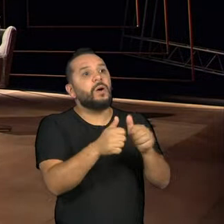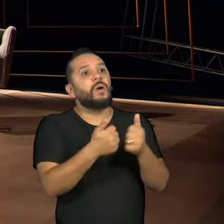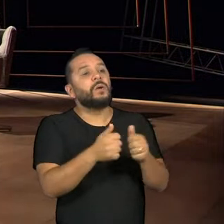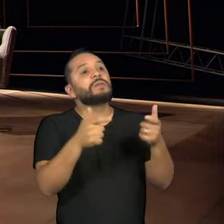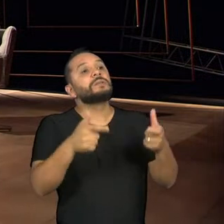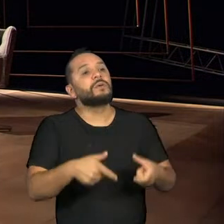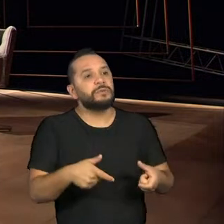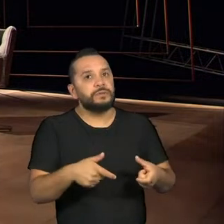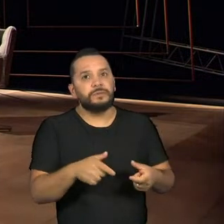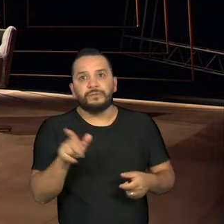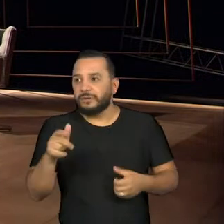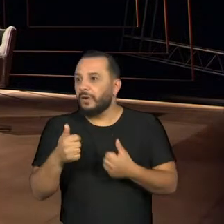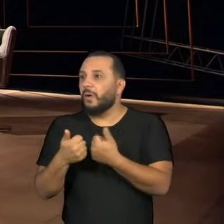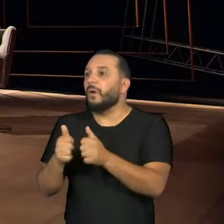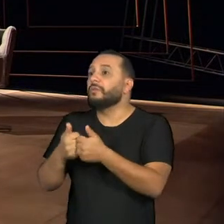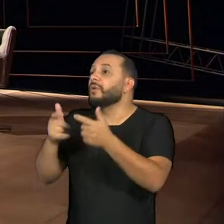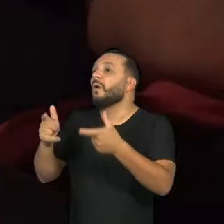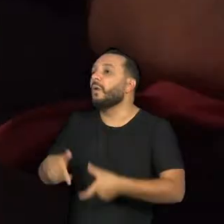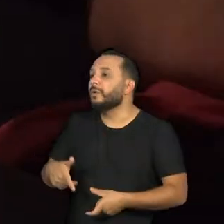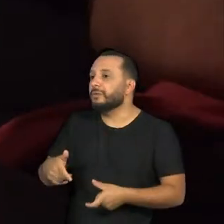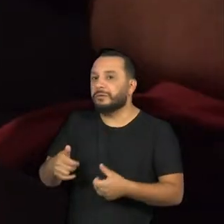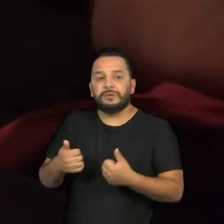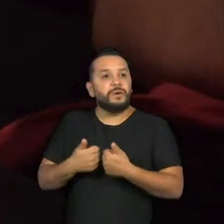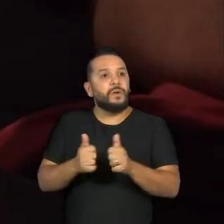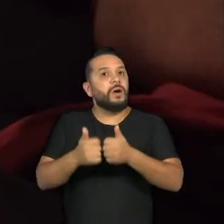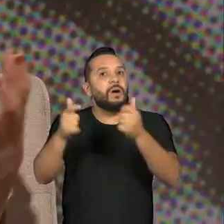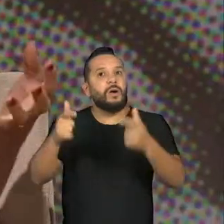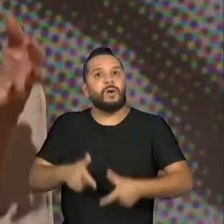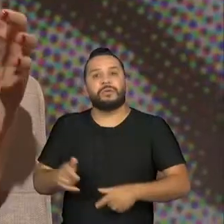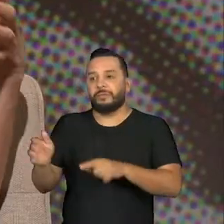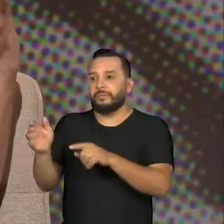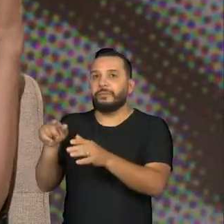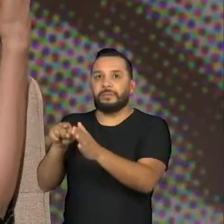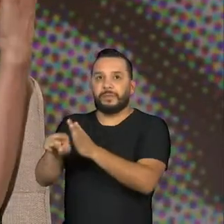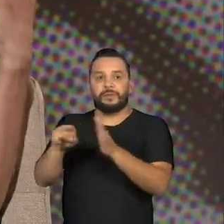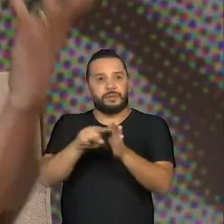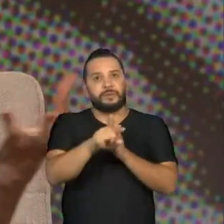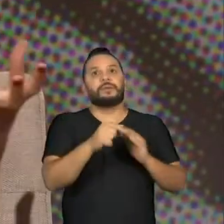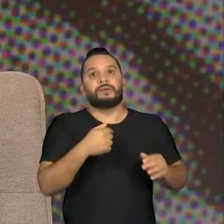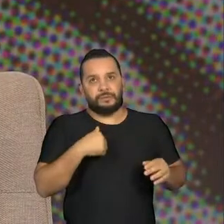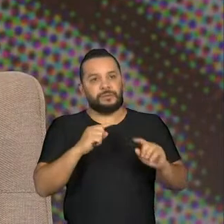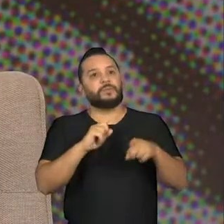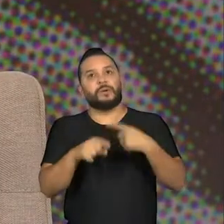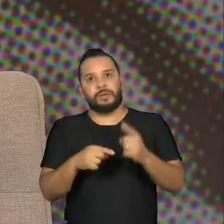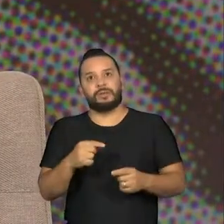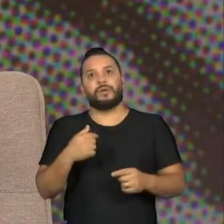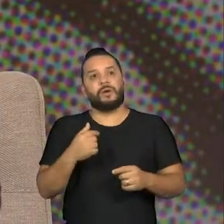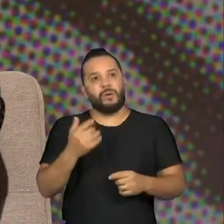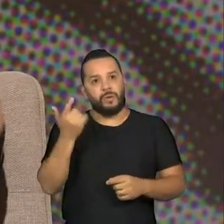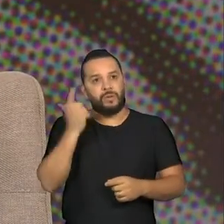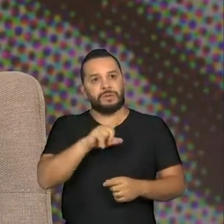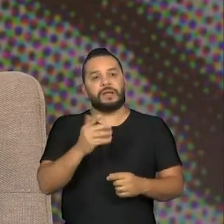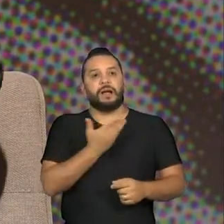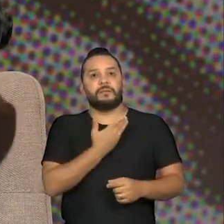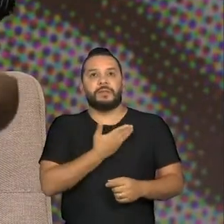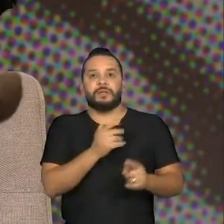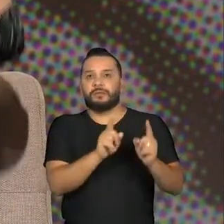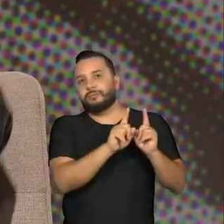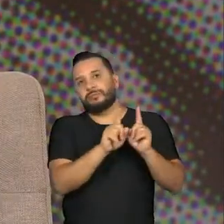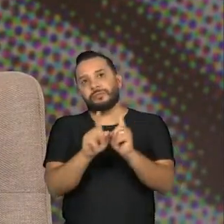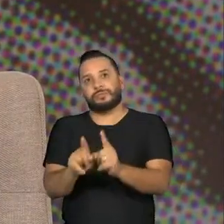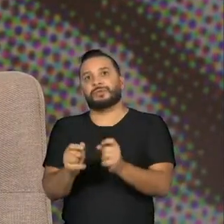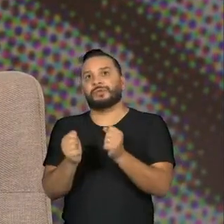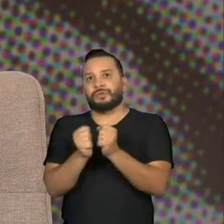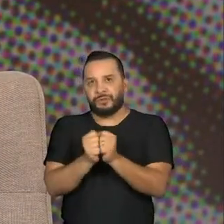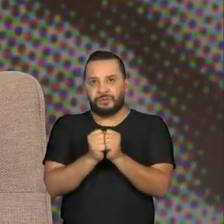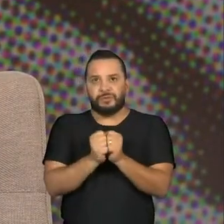depois daqui? Eu parecia uma louca, até que consegui uma companhia, e aí o bicho era maior,